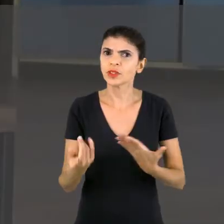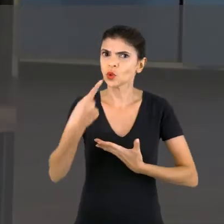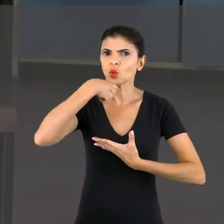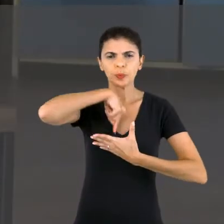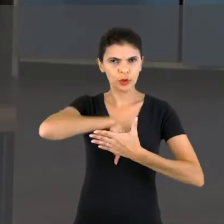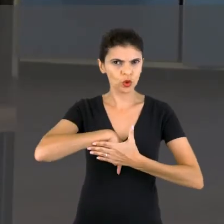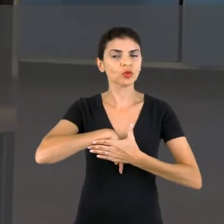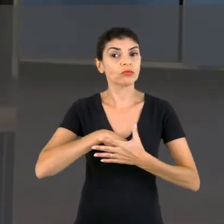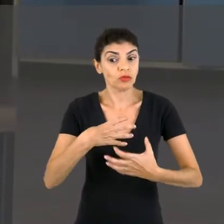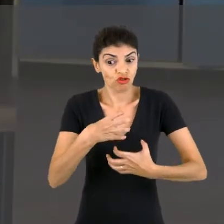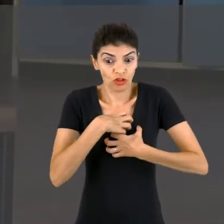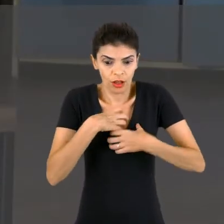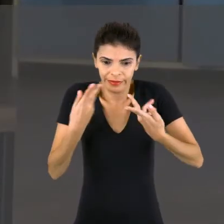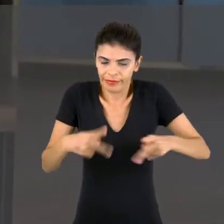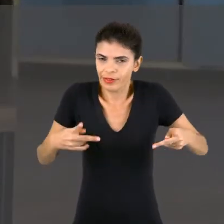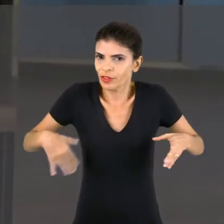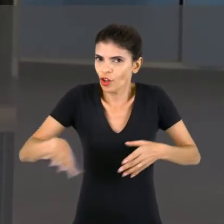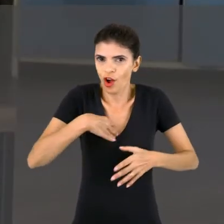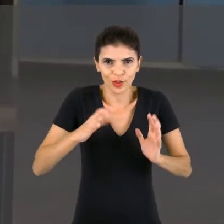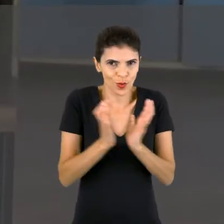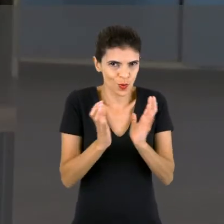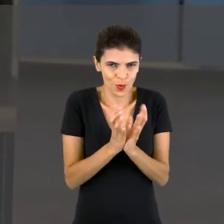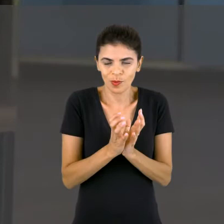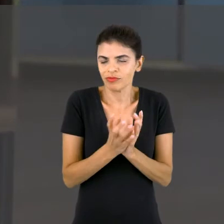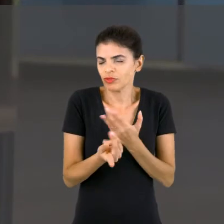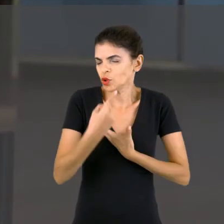muito subjetivo, isso é a nossa maneira, né?